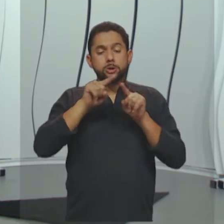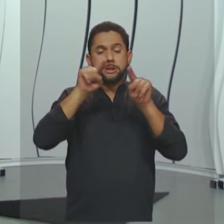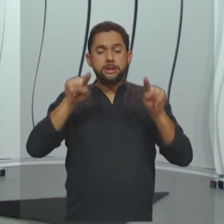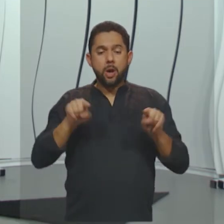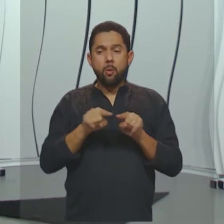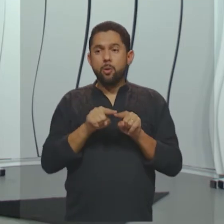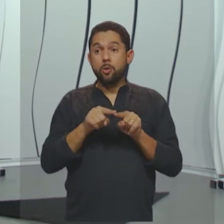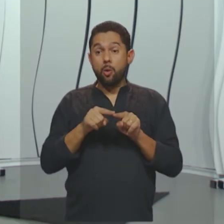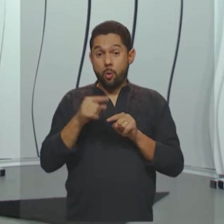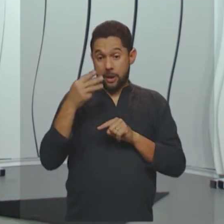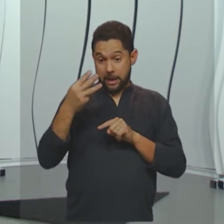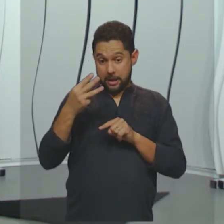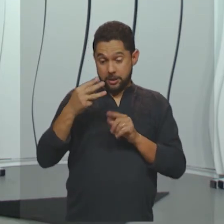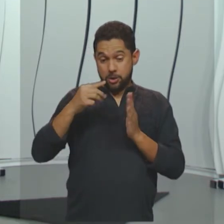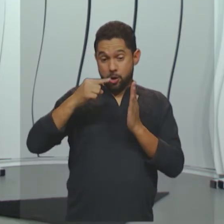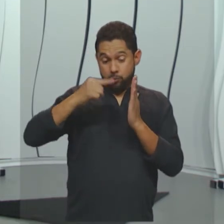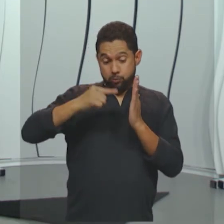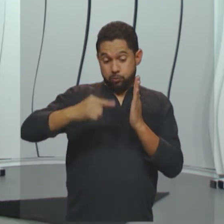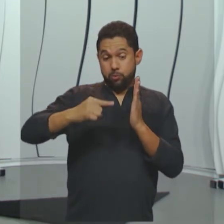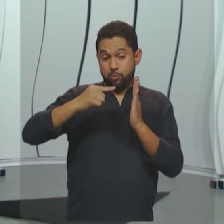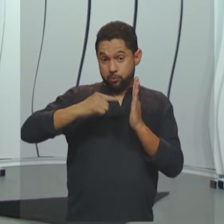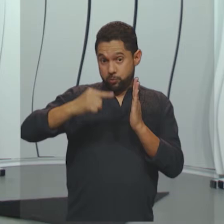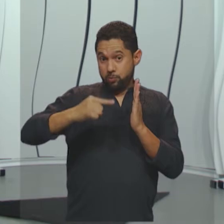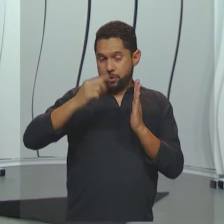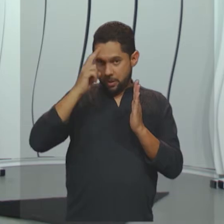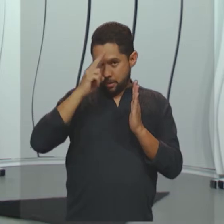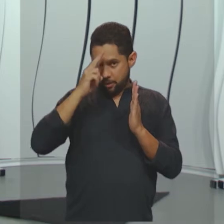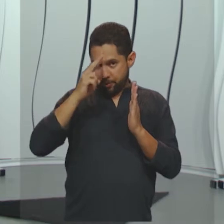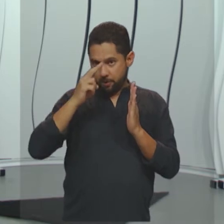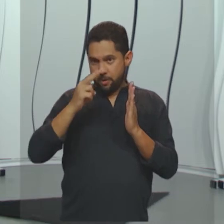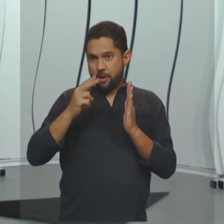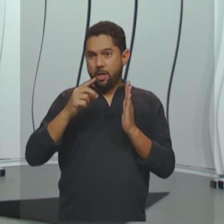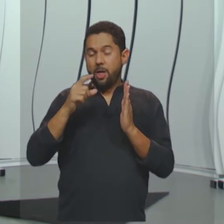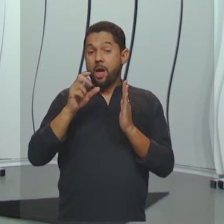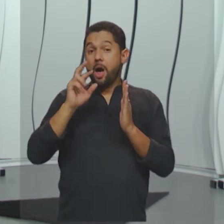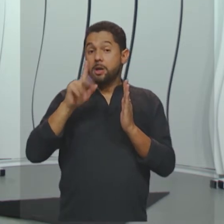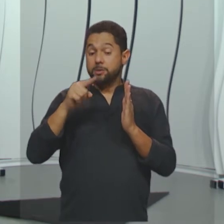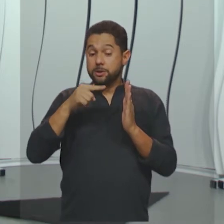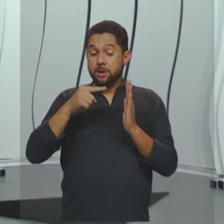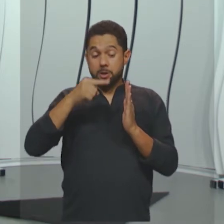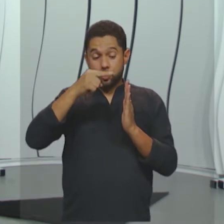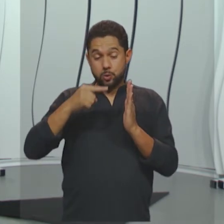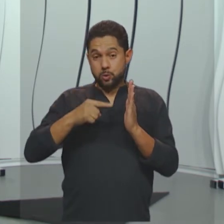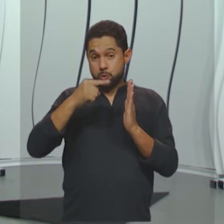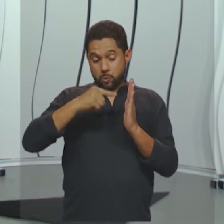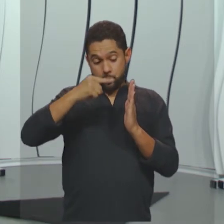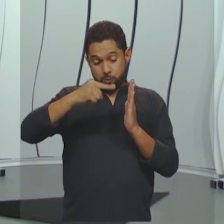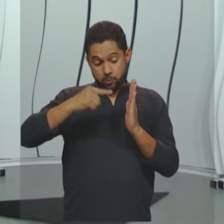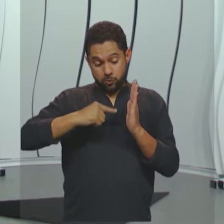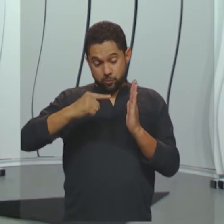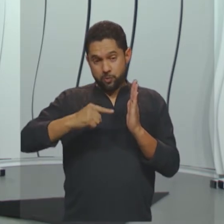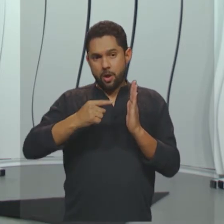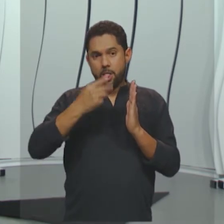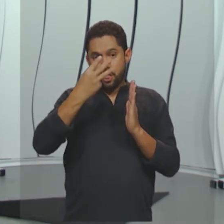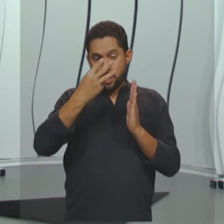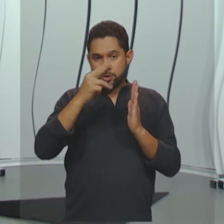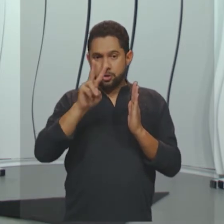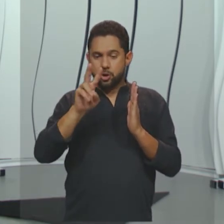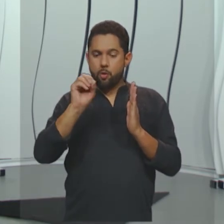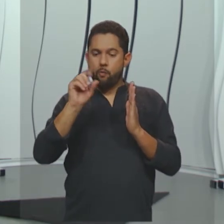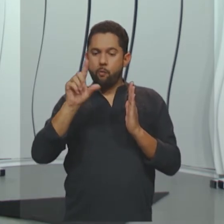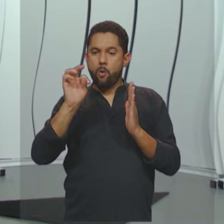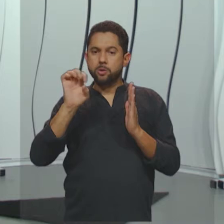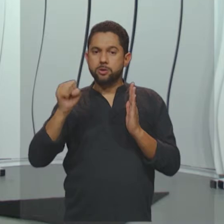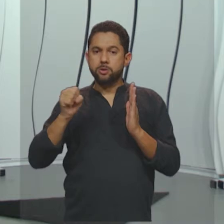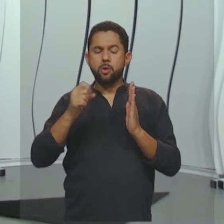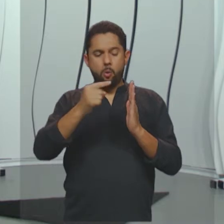resistores em paralelos. E uma diferença de potencial no resistor vale 3 volts. Então, se um resistor vale 3 volts, no